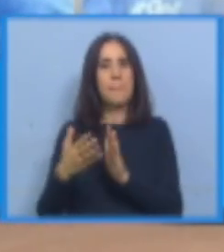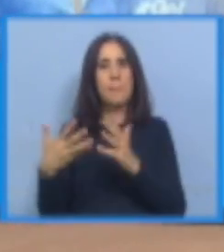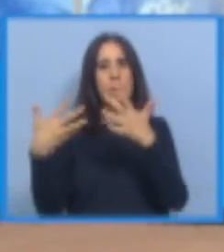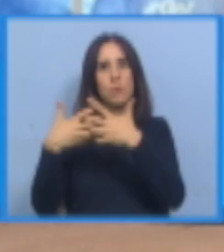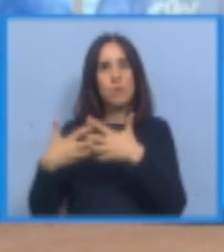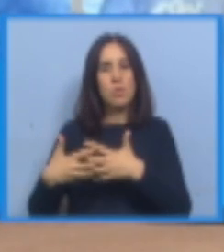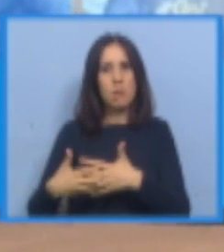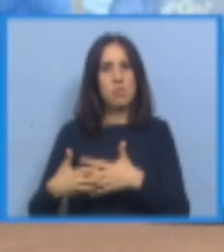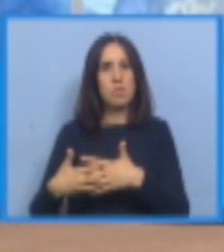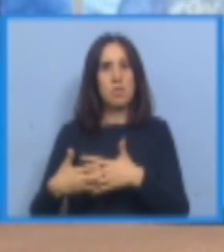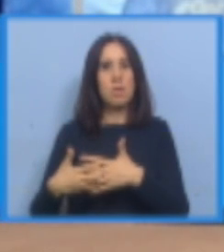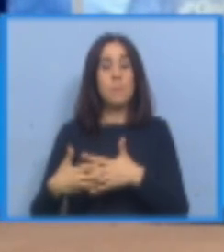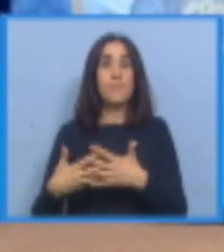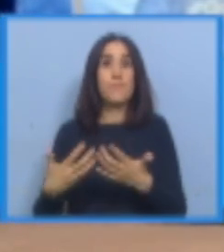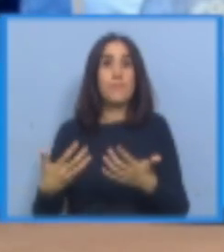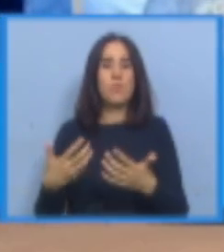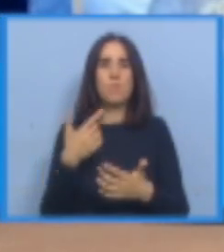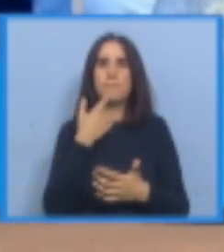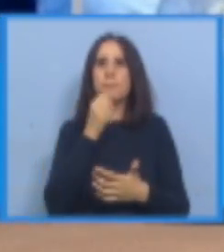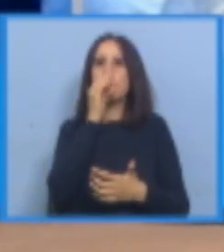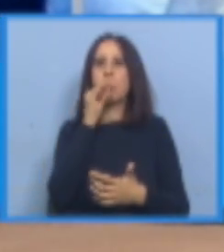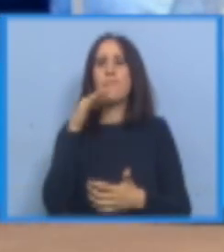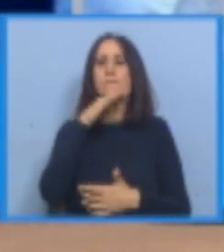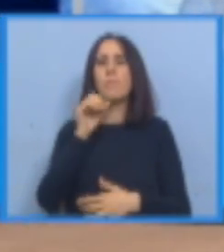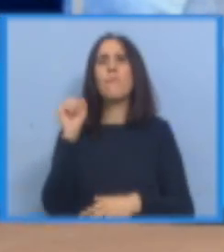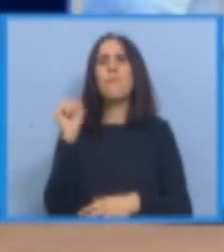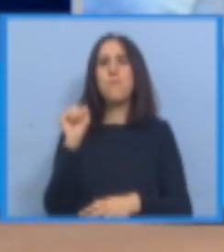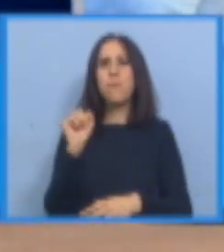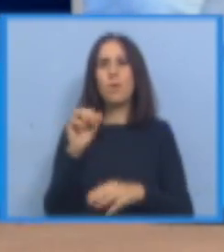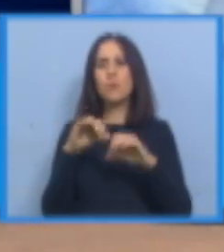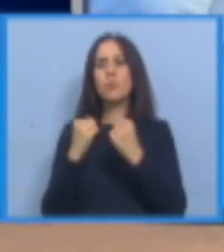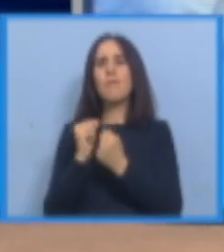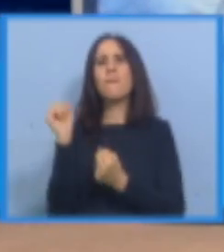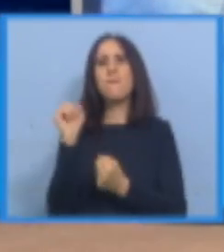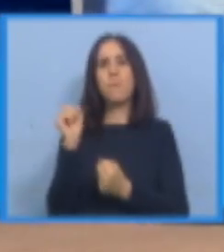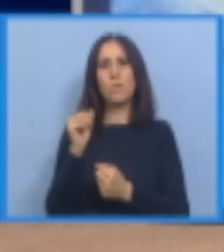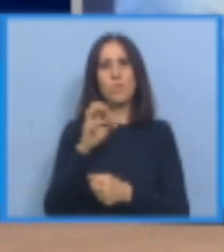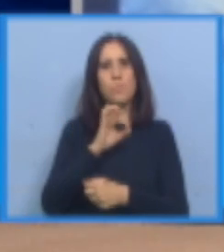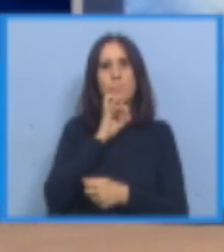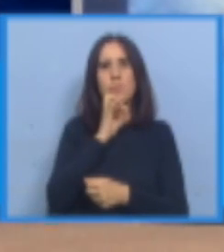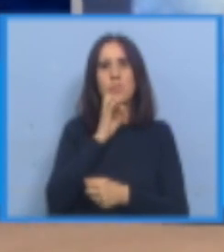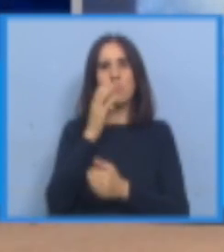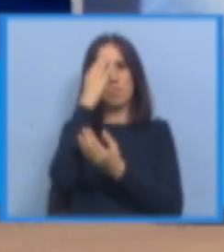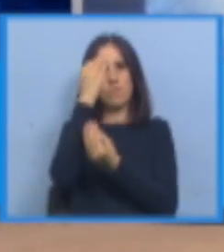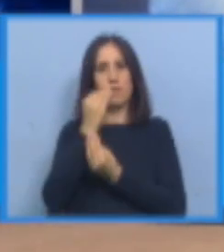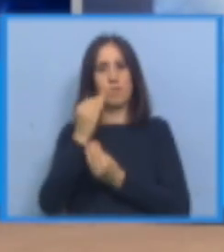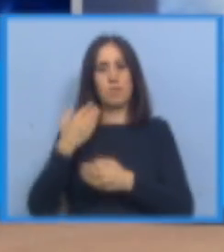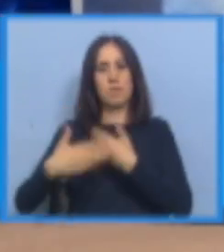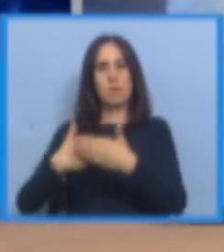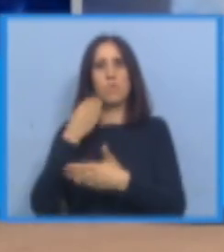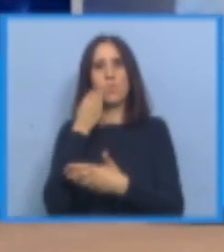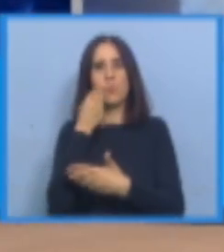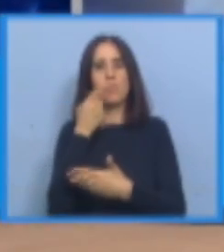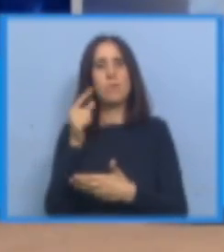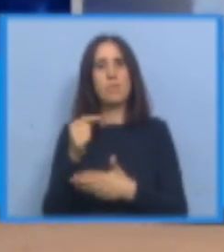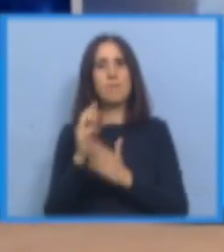conjugar o perceber a origem familiar, a origem social dos bispos, o seu percurso de formação, até o seu